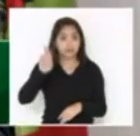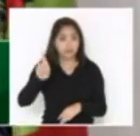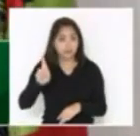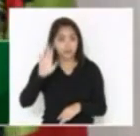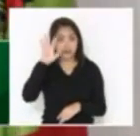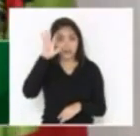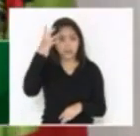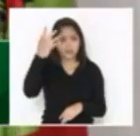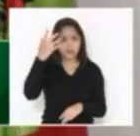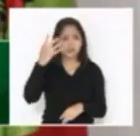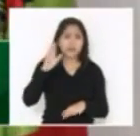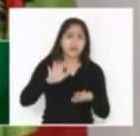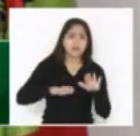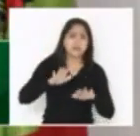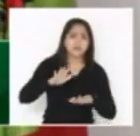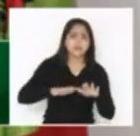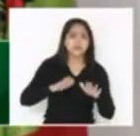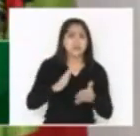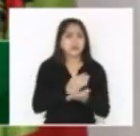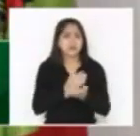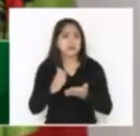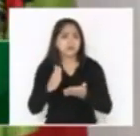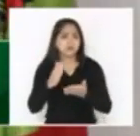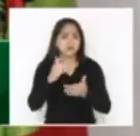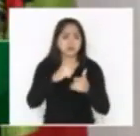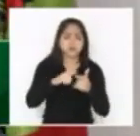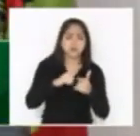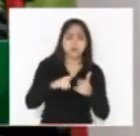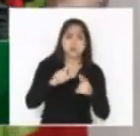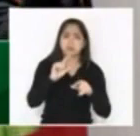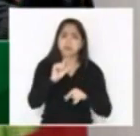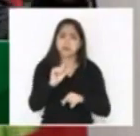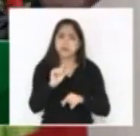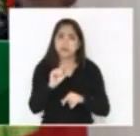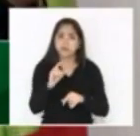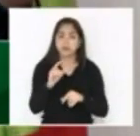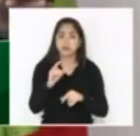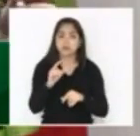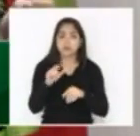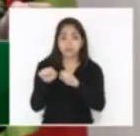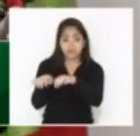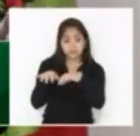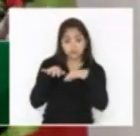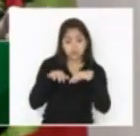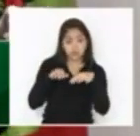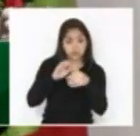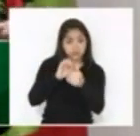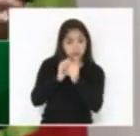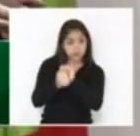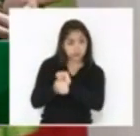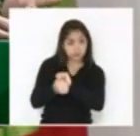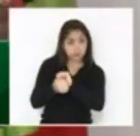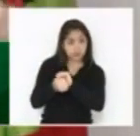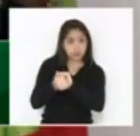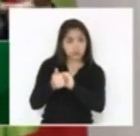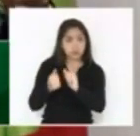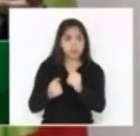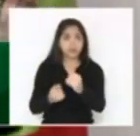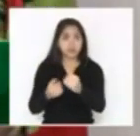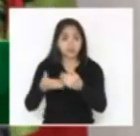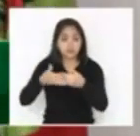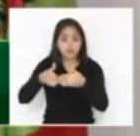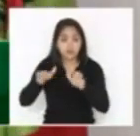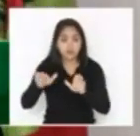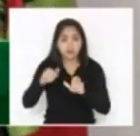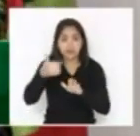problemas pequenos, às vezes, de cada cidade, cada região, tem um ginásio de esportes que foi inaugurado e há 10